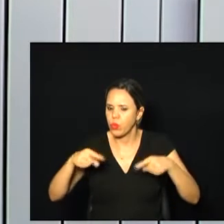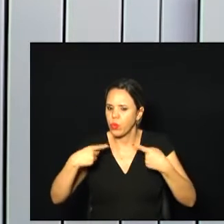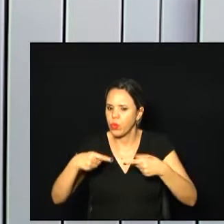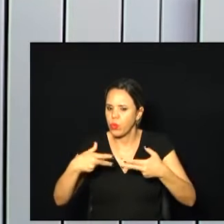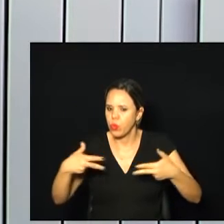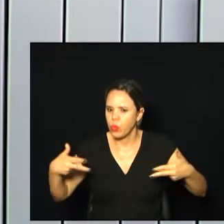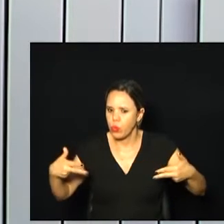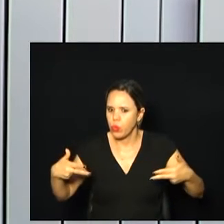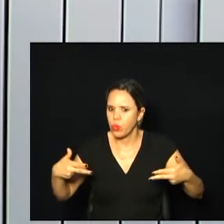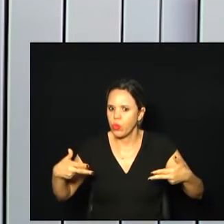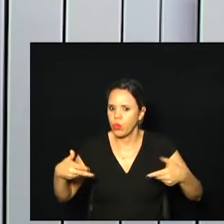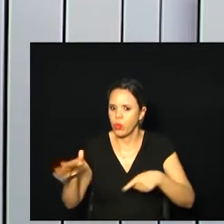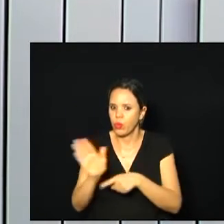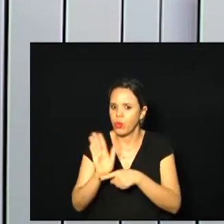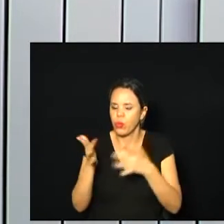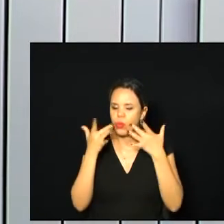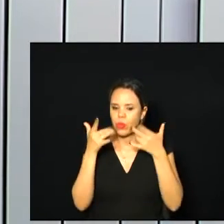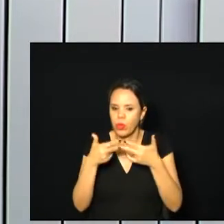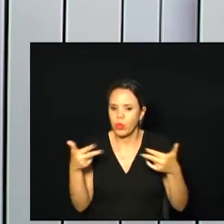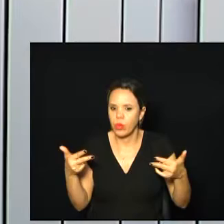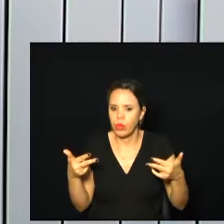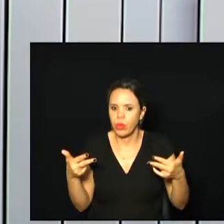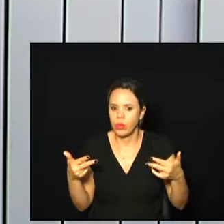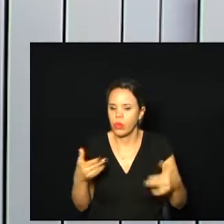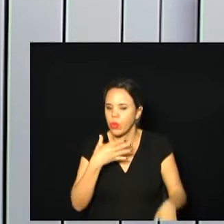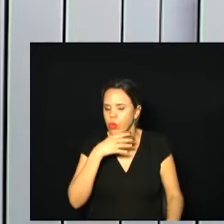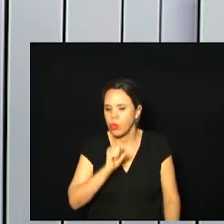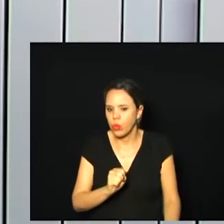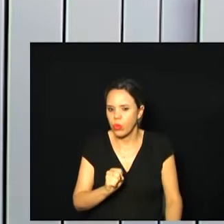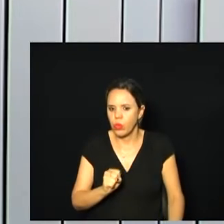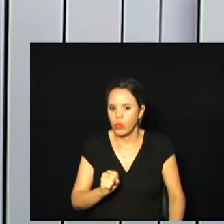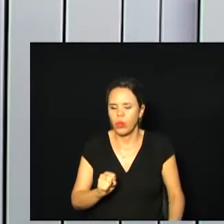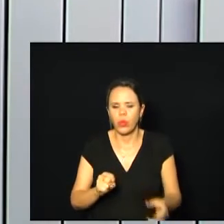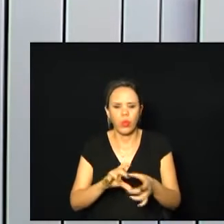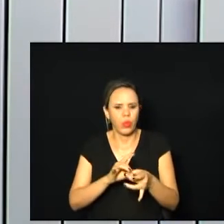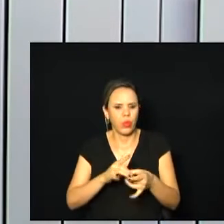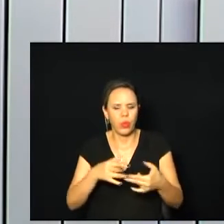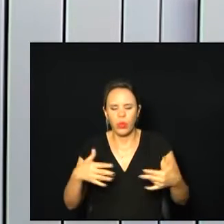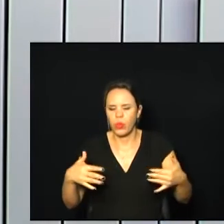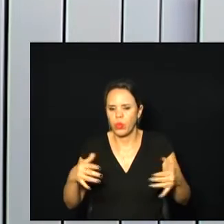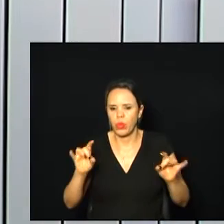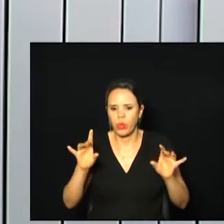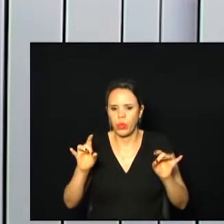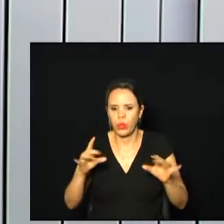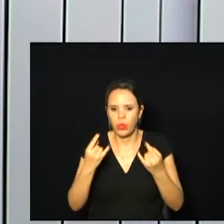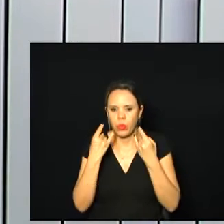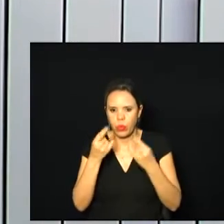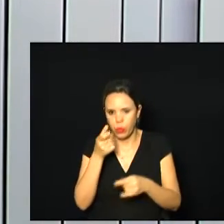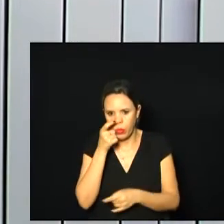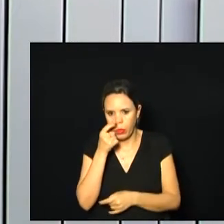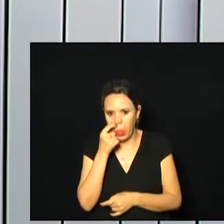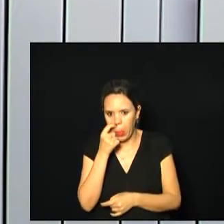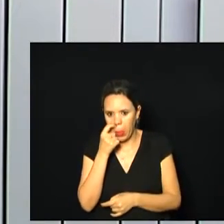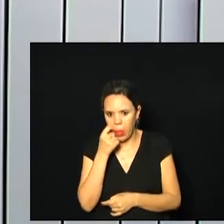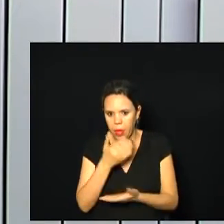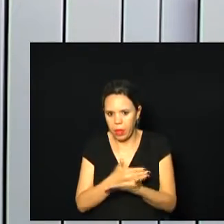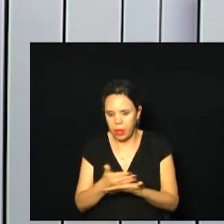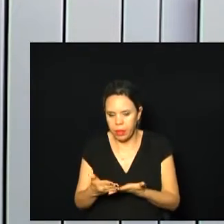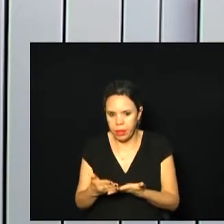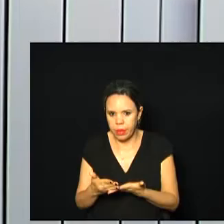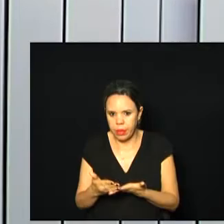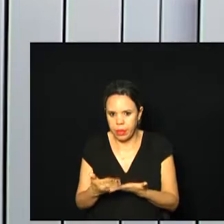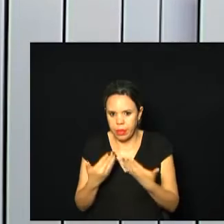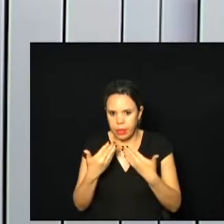musical, ficção no teatro, Paulo Freire, mercado místico, muitas atrações. E a gente começa com